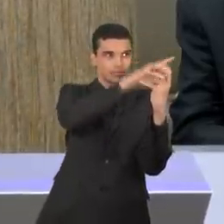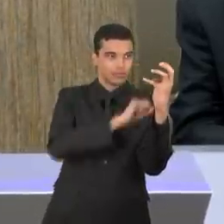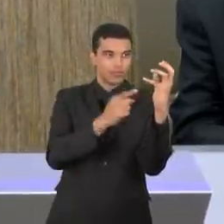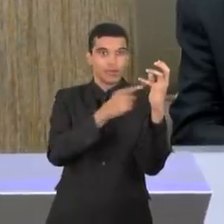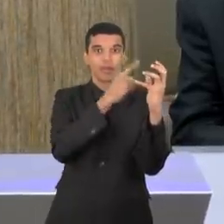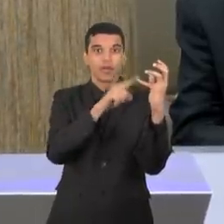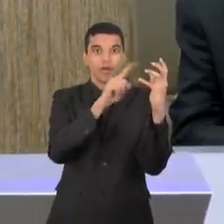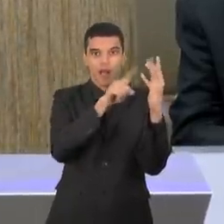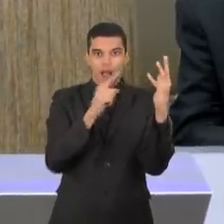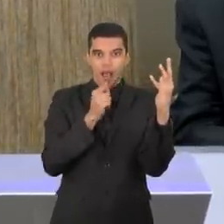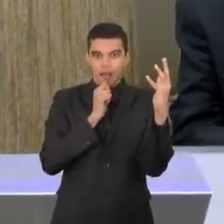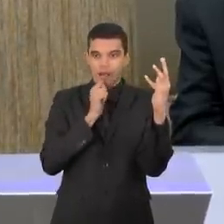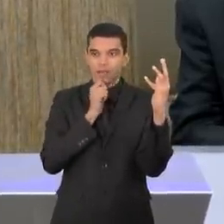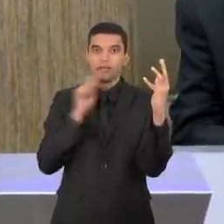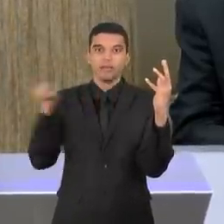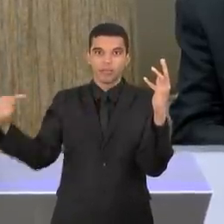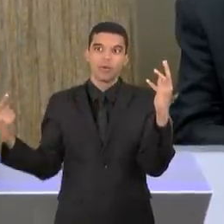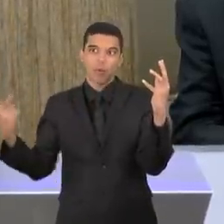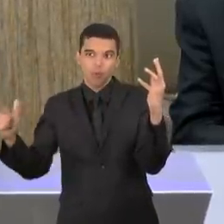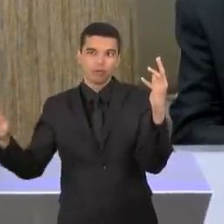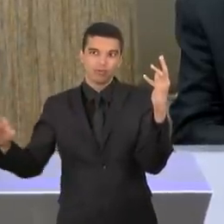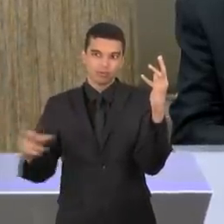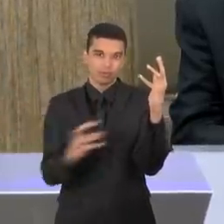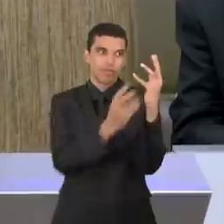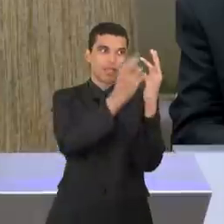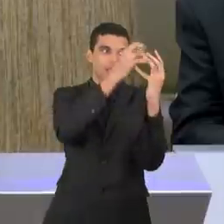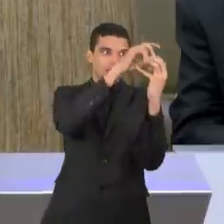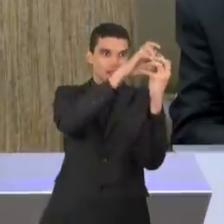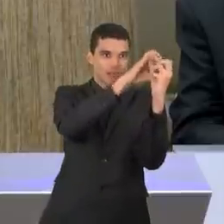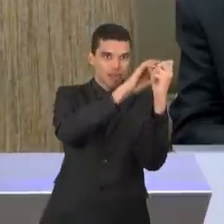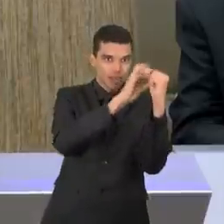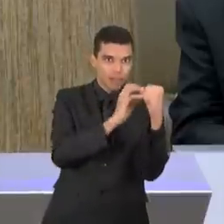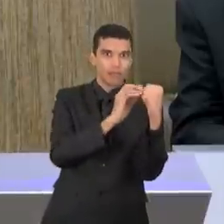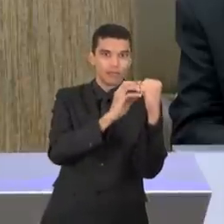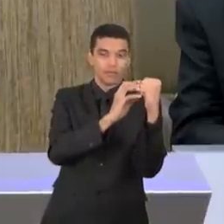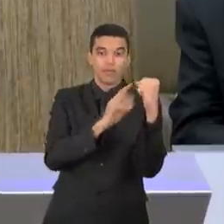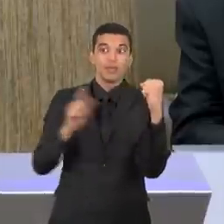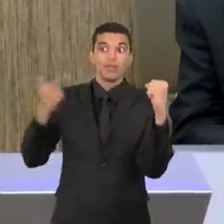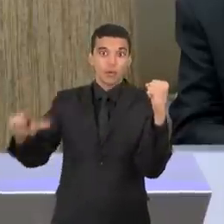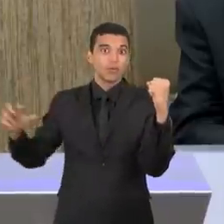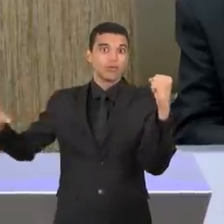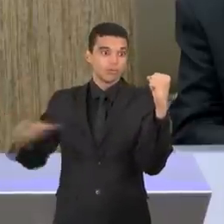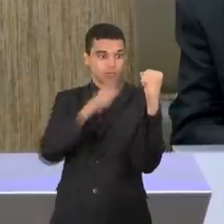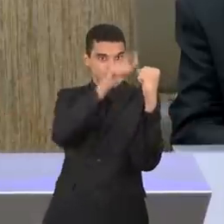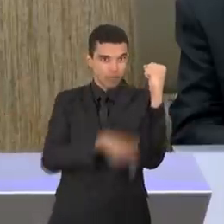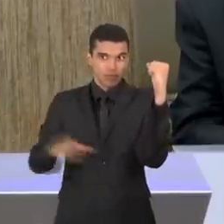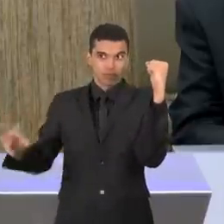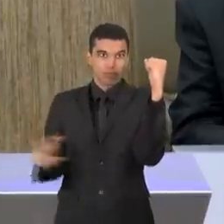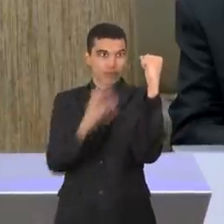raiz. Irmão, ninguém peleje com Deus, não.